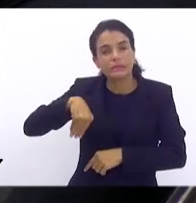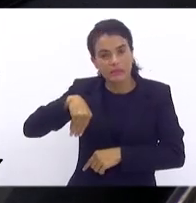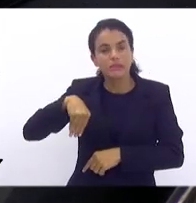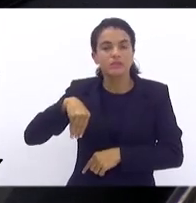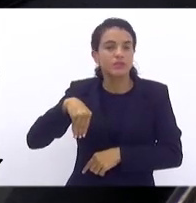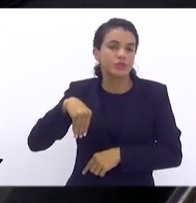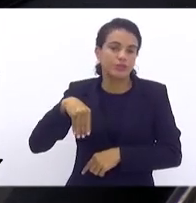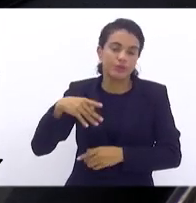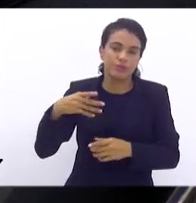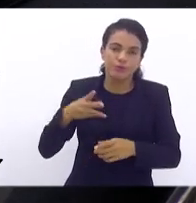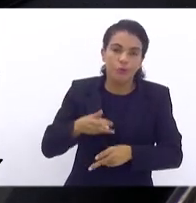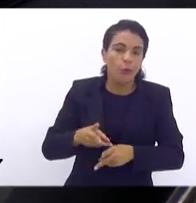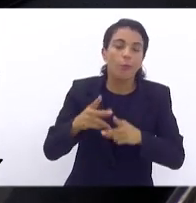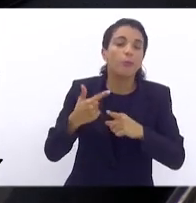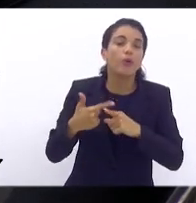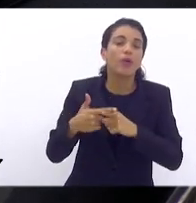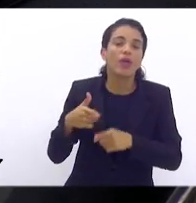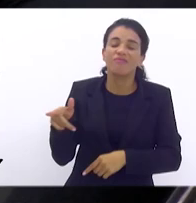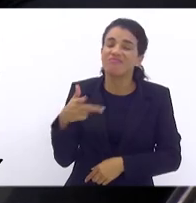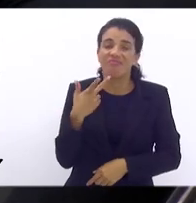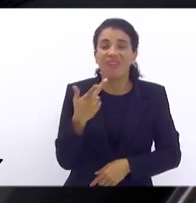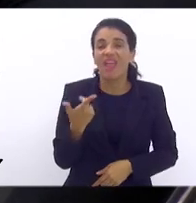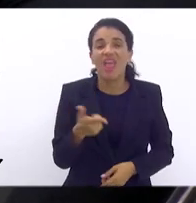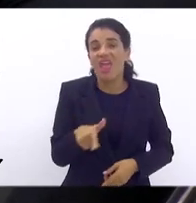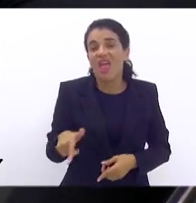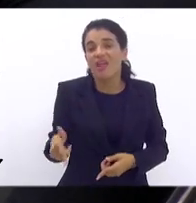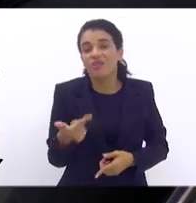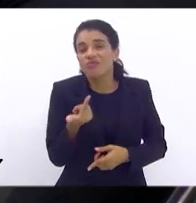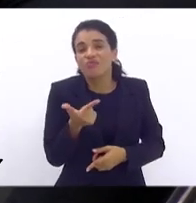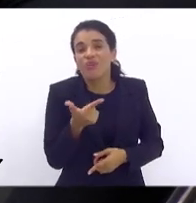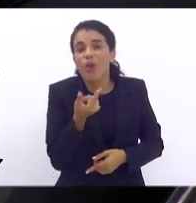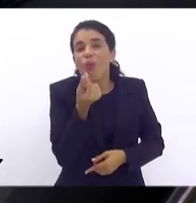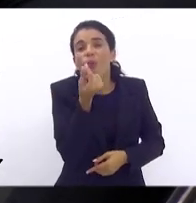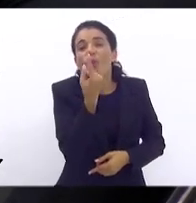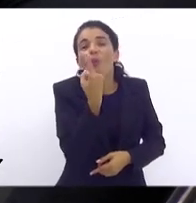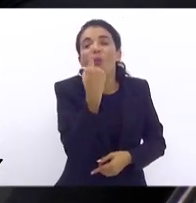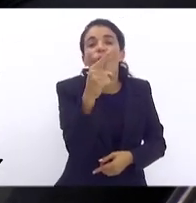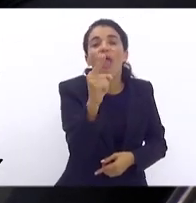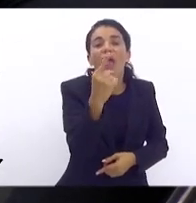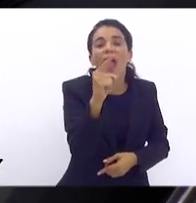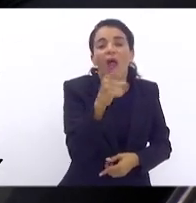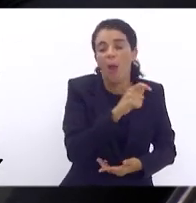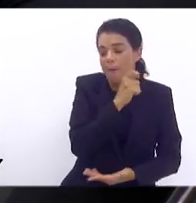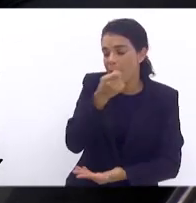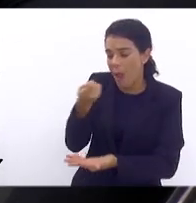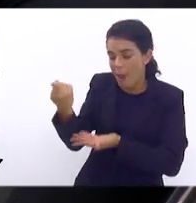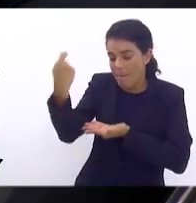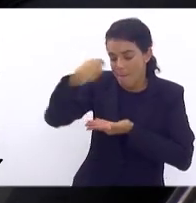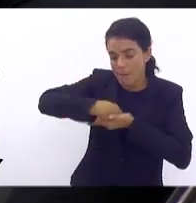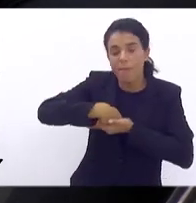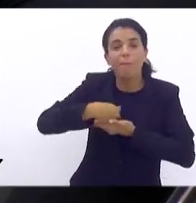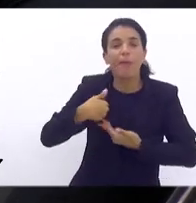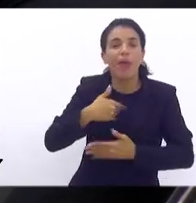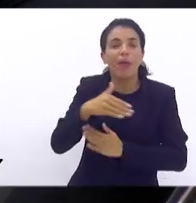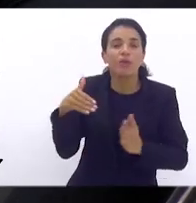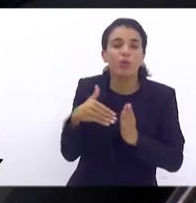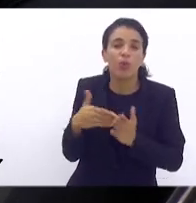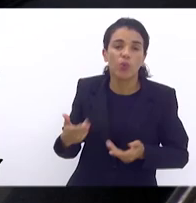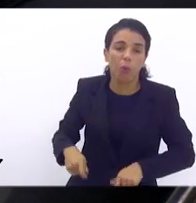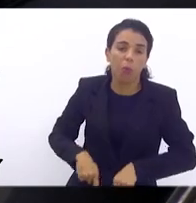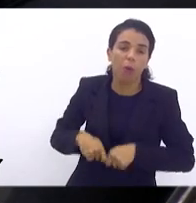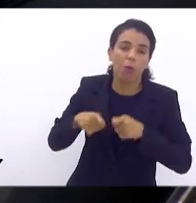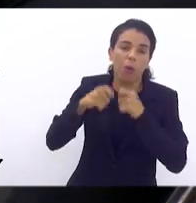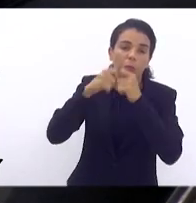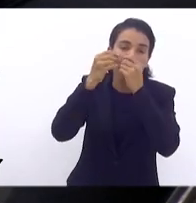porque a própria mulher disse ele não tem um tostão furado para mim pagar uma indenização de estudo aqui que ele fez comigo então